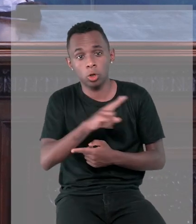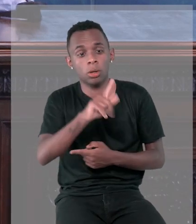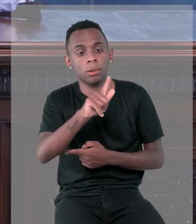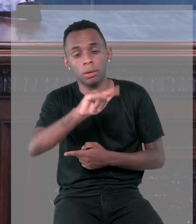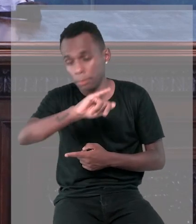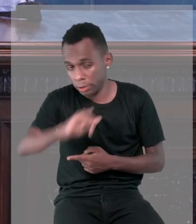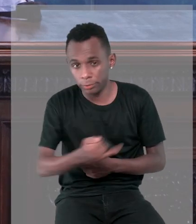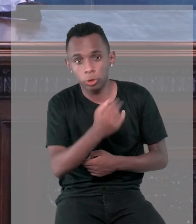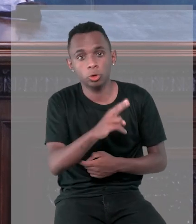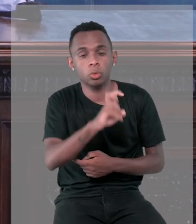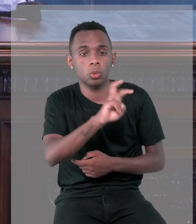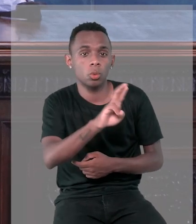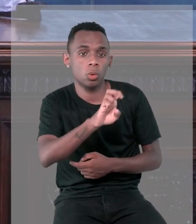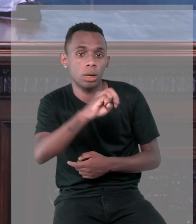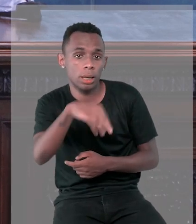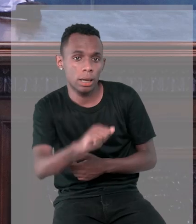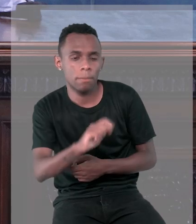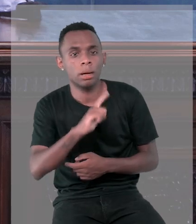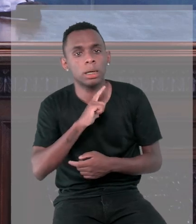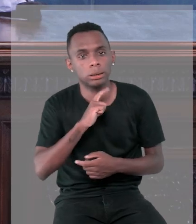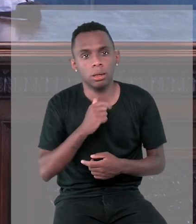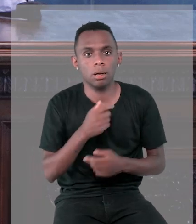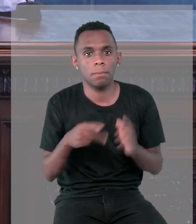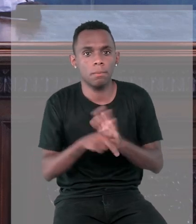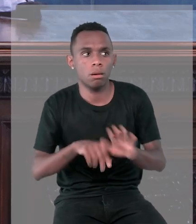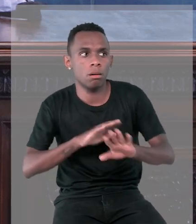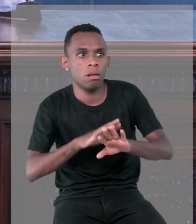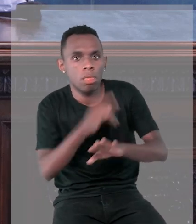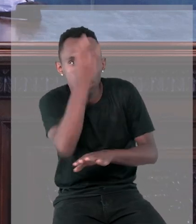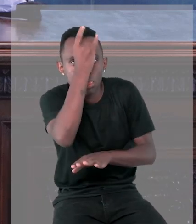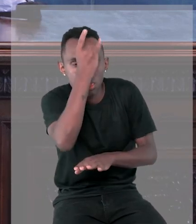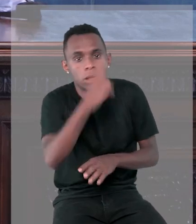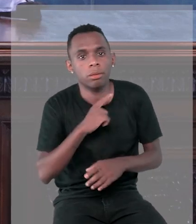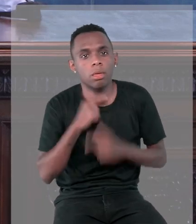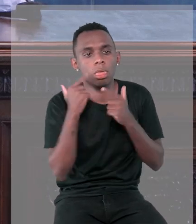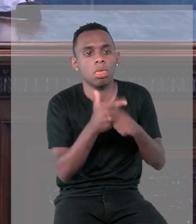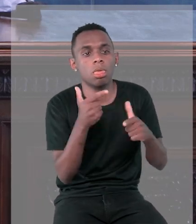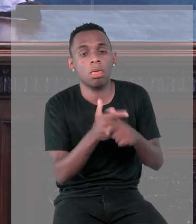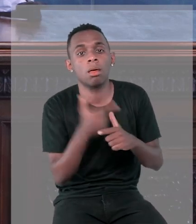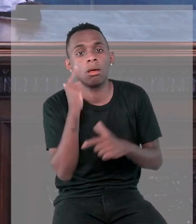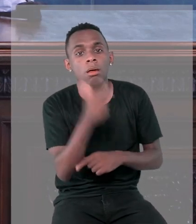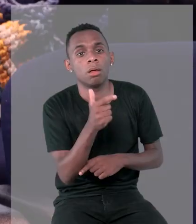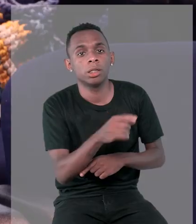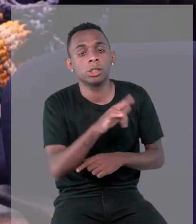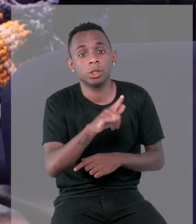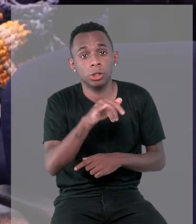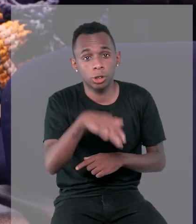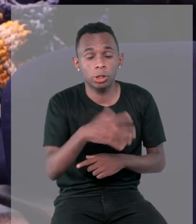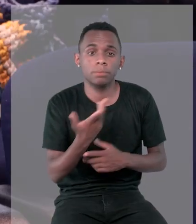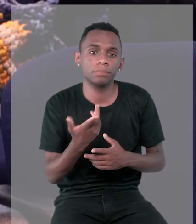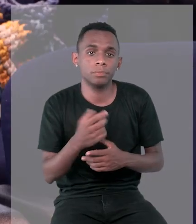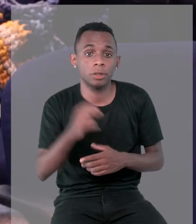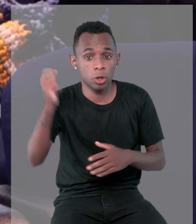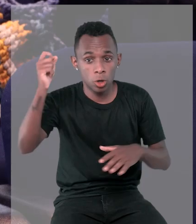Jurema, e ela tem um amante que se chama Gotardo, tem apelido de Dinho, né? E a palavra